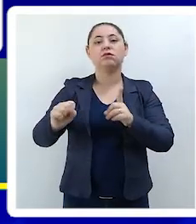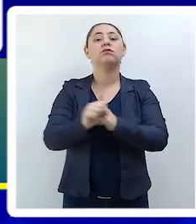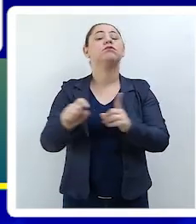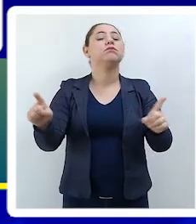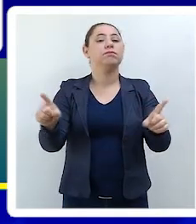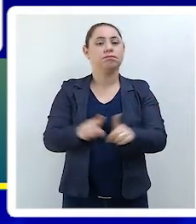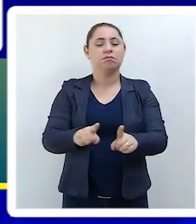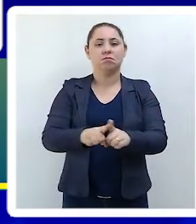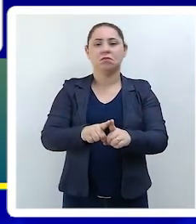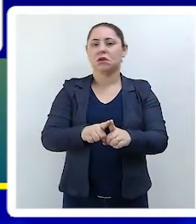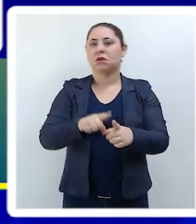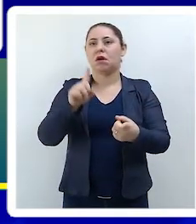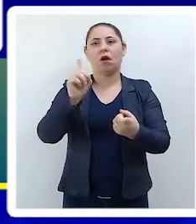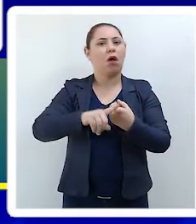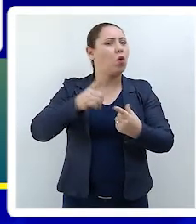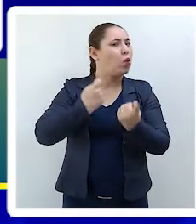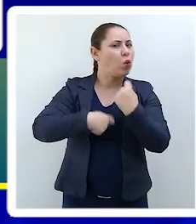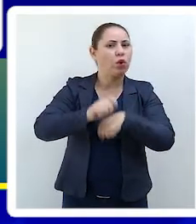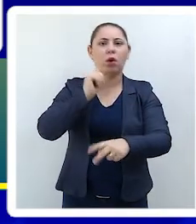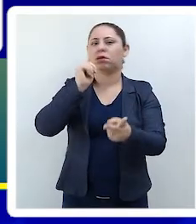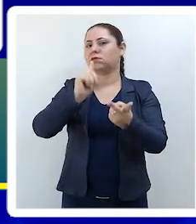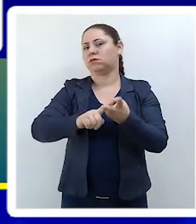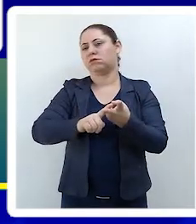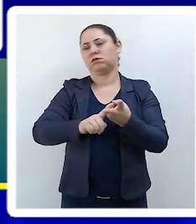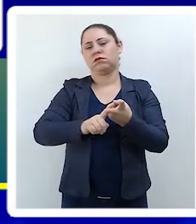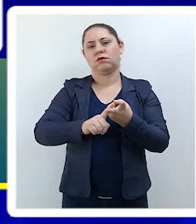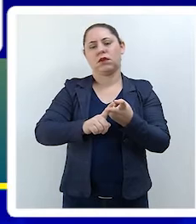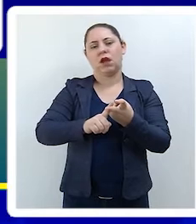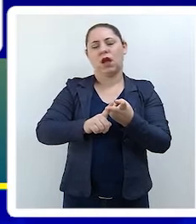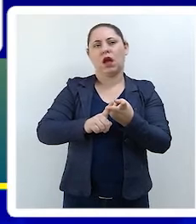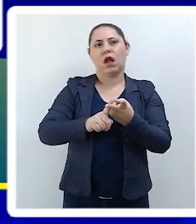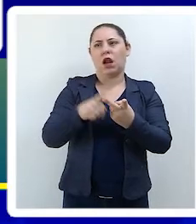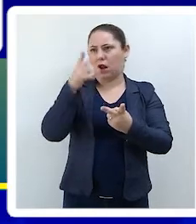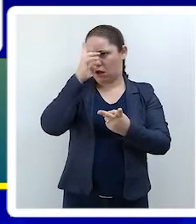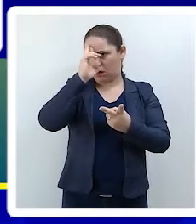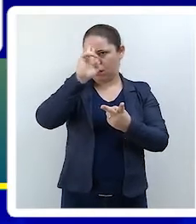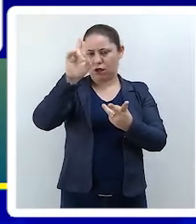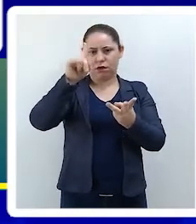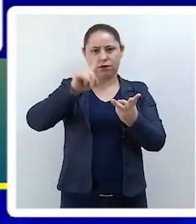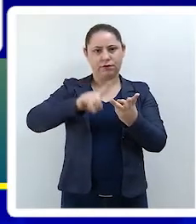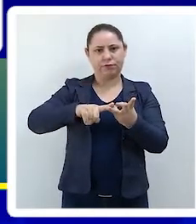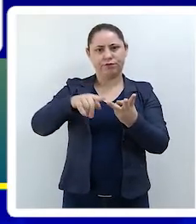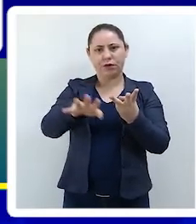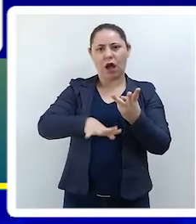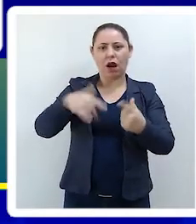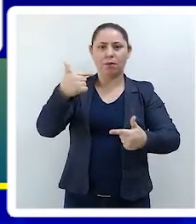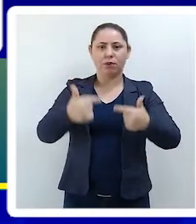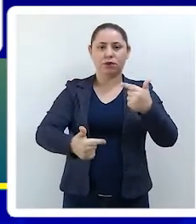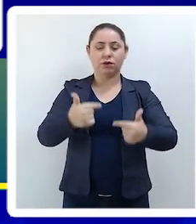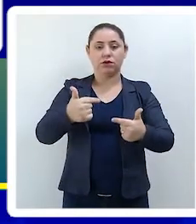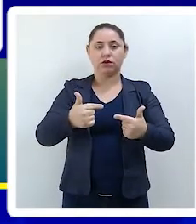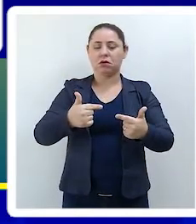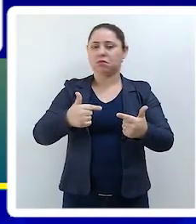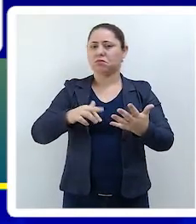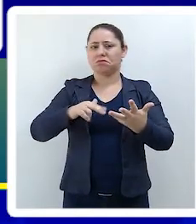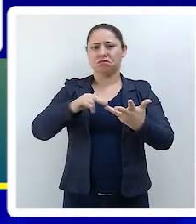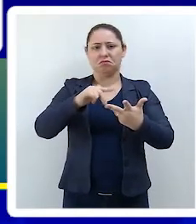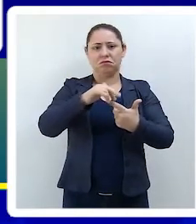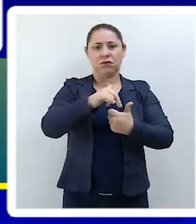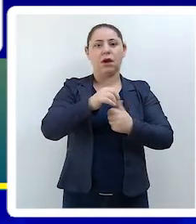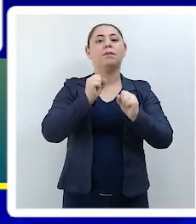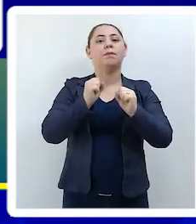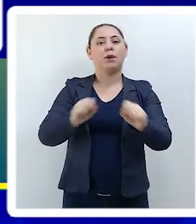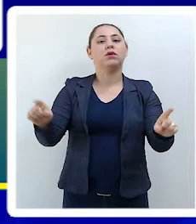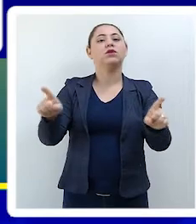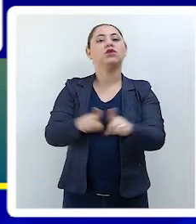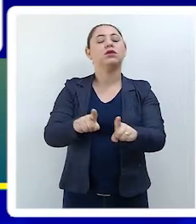sociedade, seja ela econômica, seja ela uma área de liderança, seja a área política, e que elas